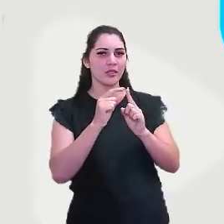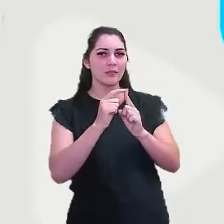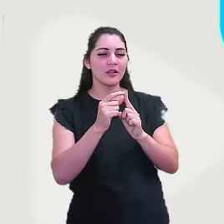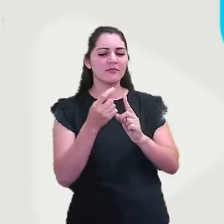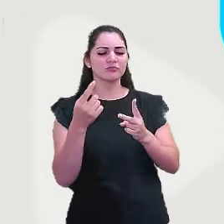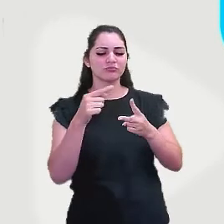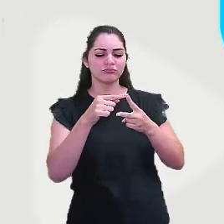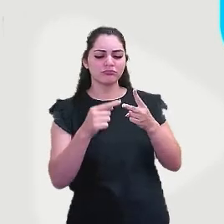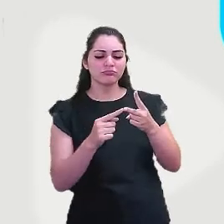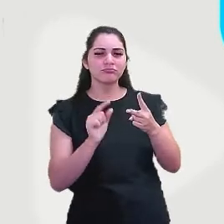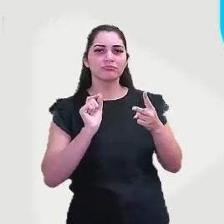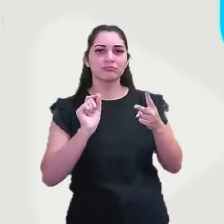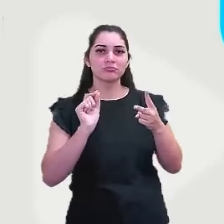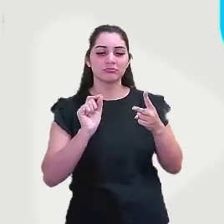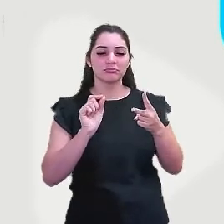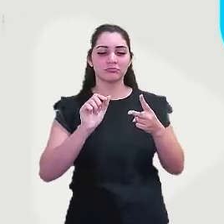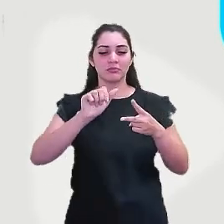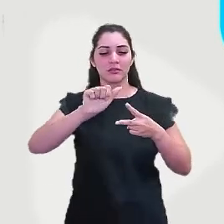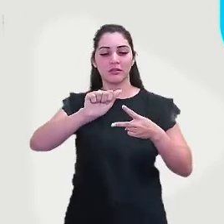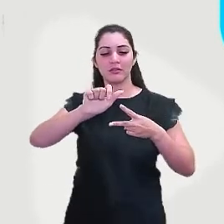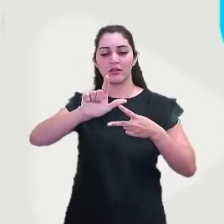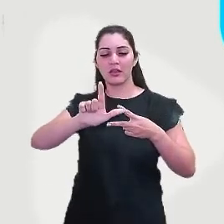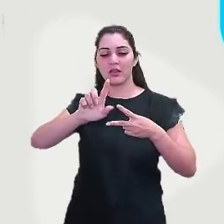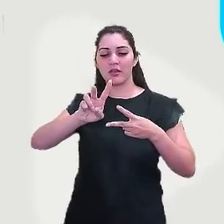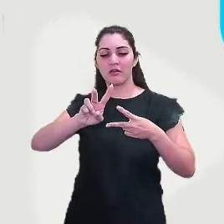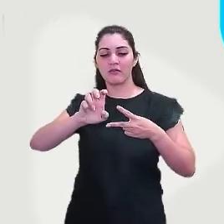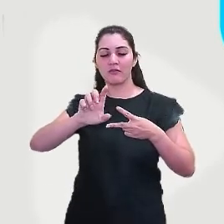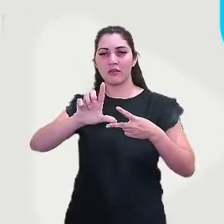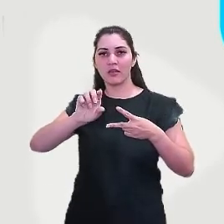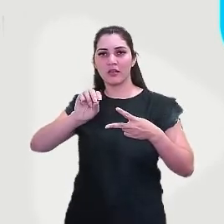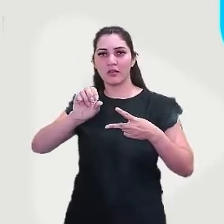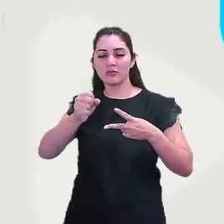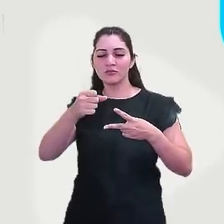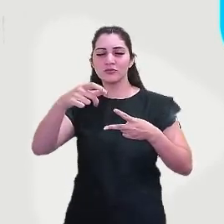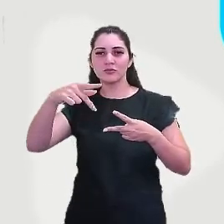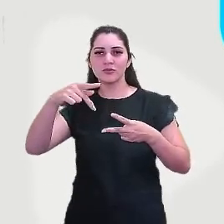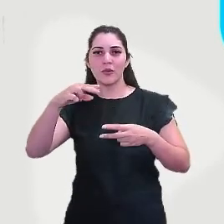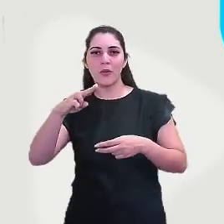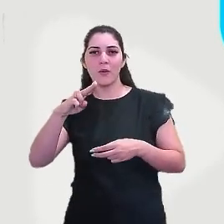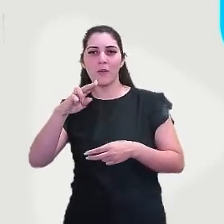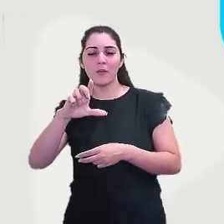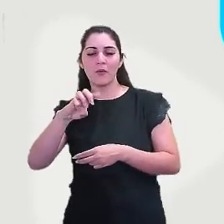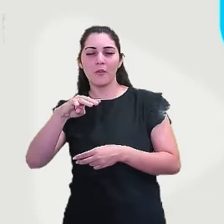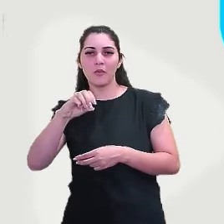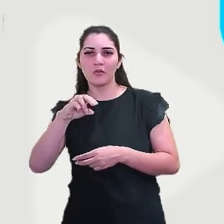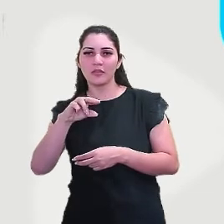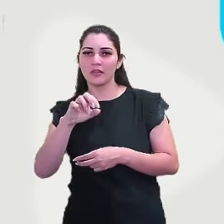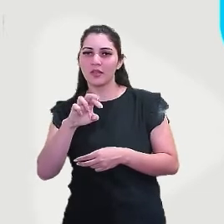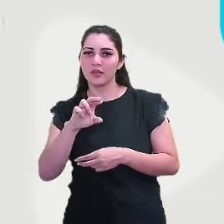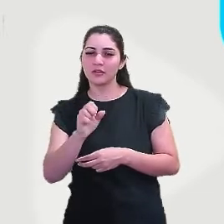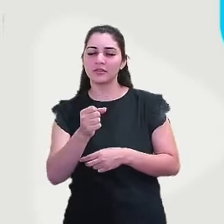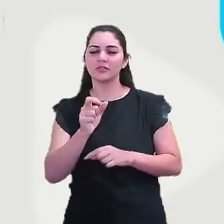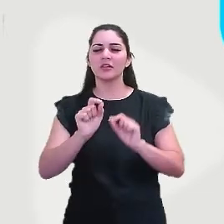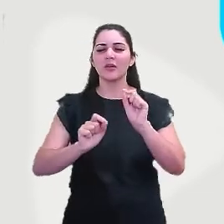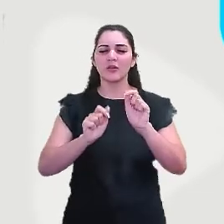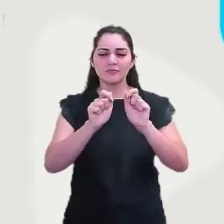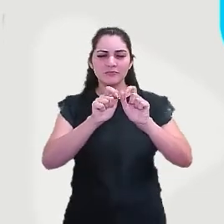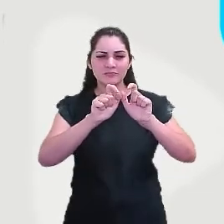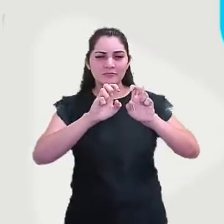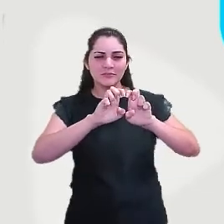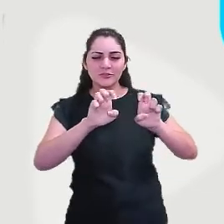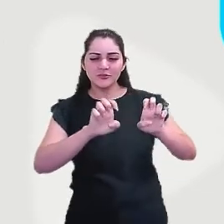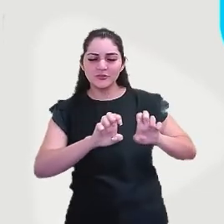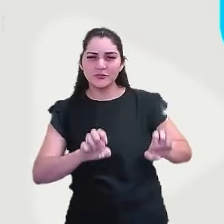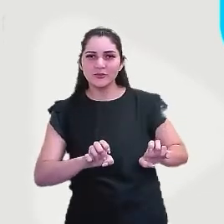duas palavrinhas. Nos alvéolos pulmonares. Então, guarda aí, ó. Alvéolos pulmonares. São estruturas